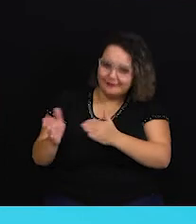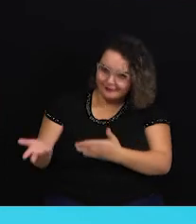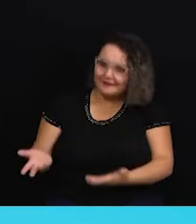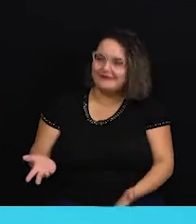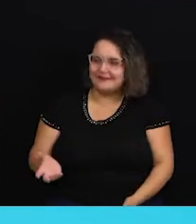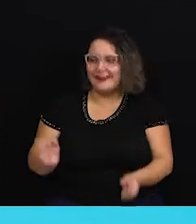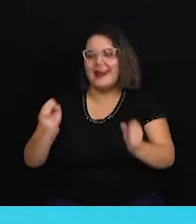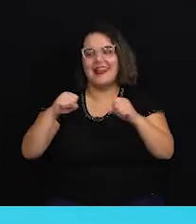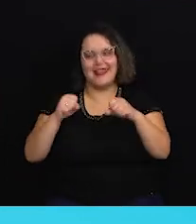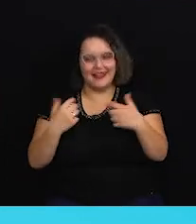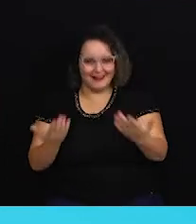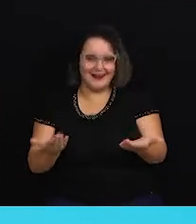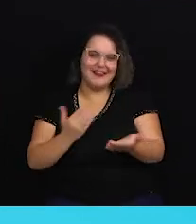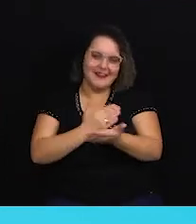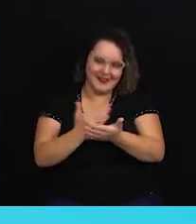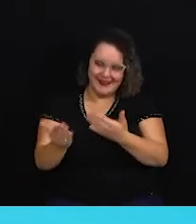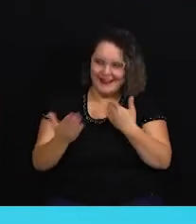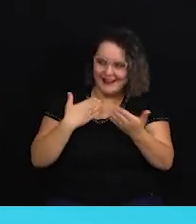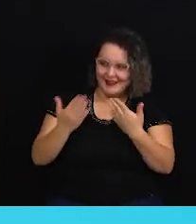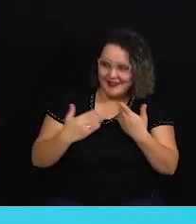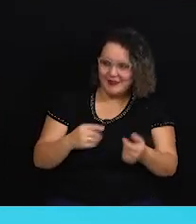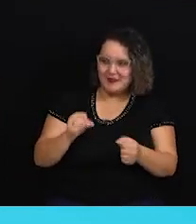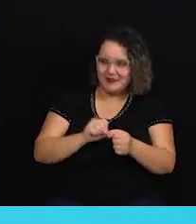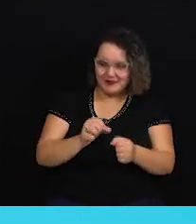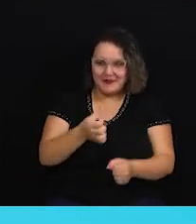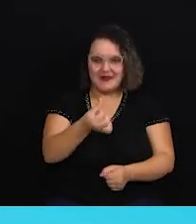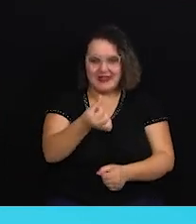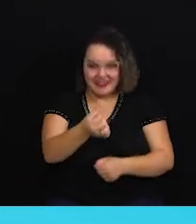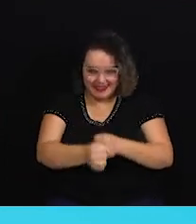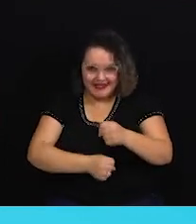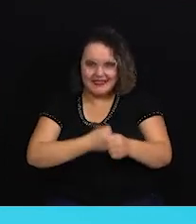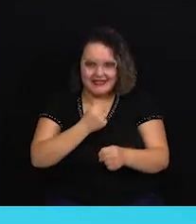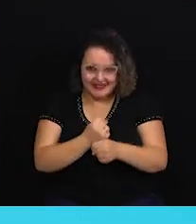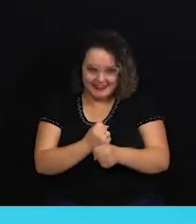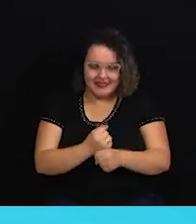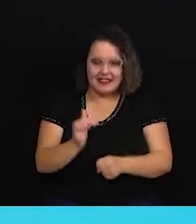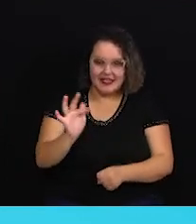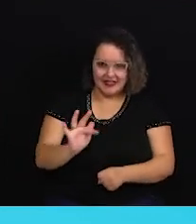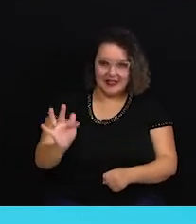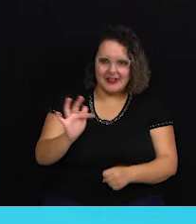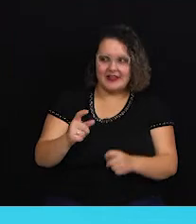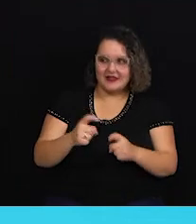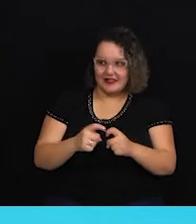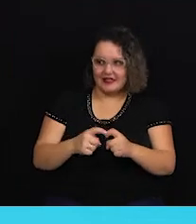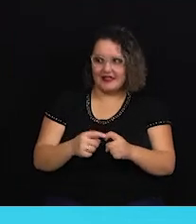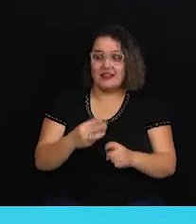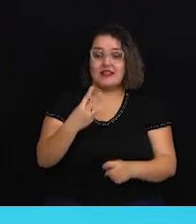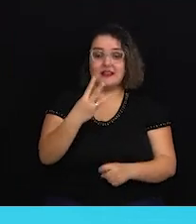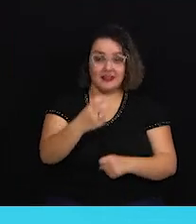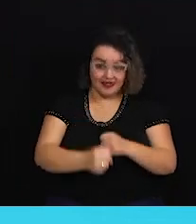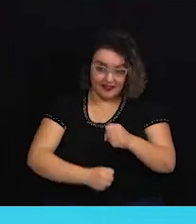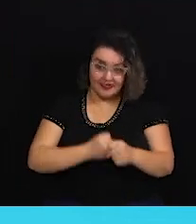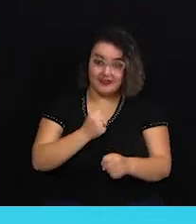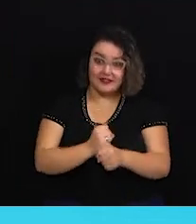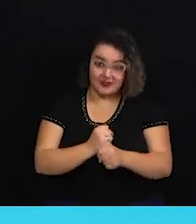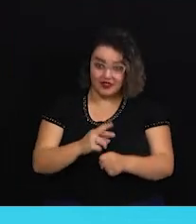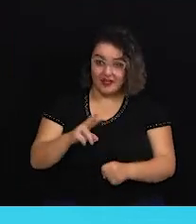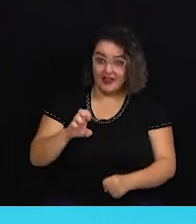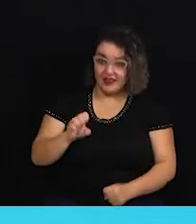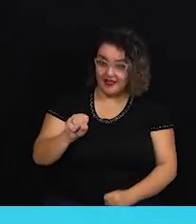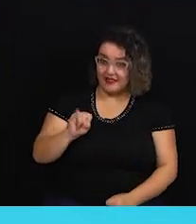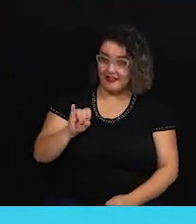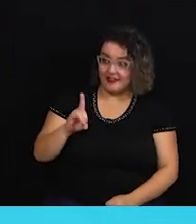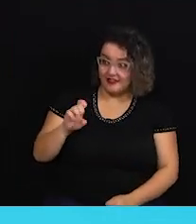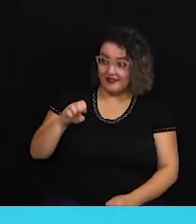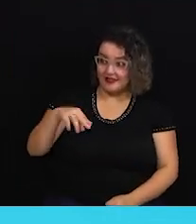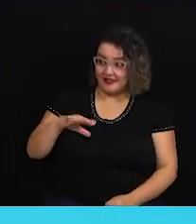gente, para começar a conversa, a gente fez os 6 anos da faculdade de medicina, mas pelo menos 3 anos de residência médica em anestesia,